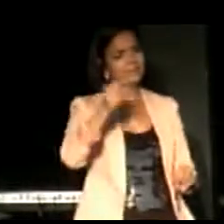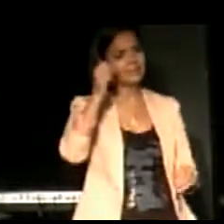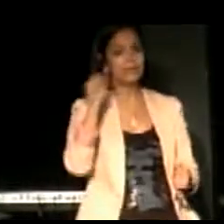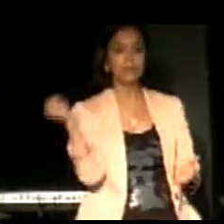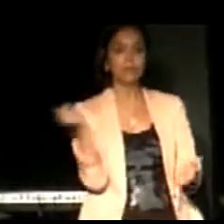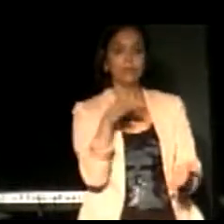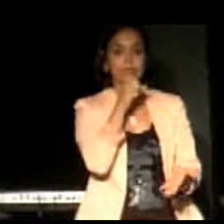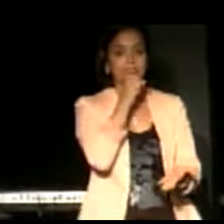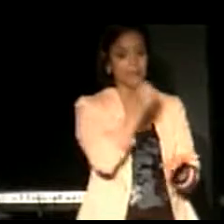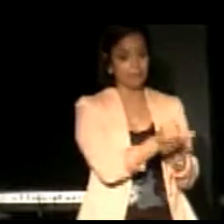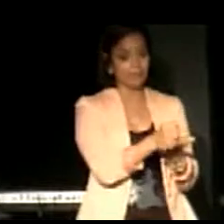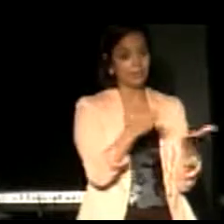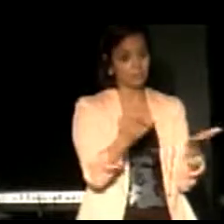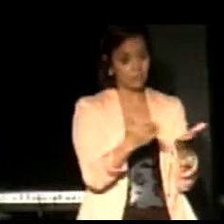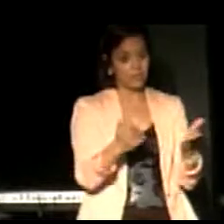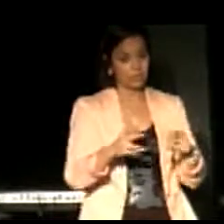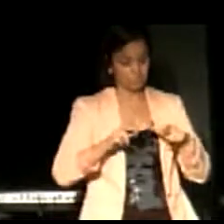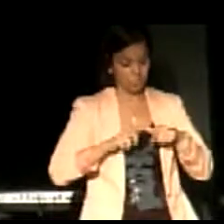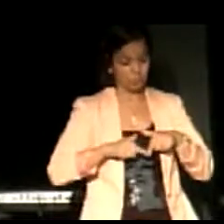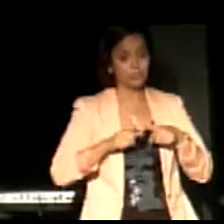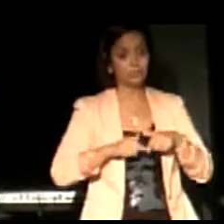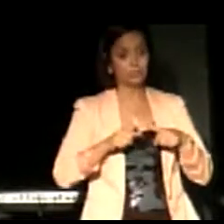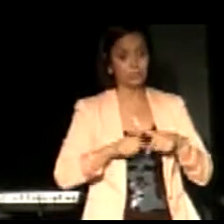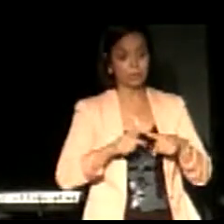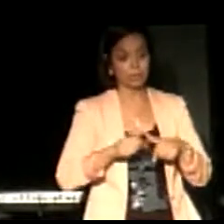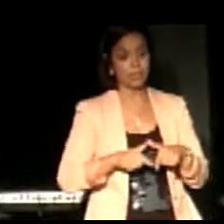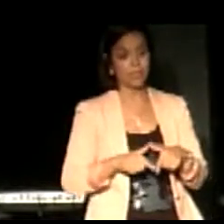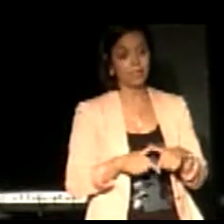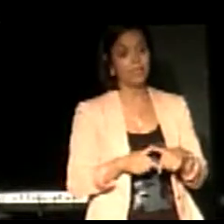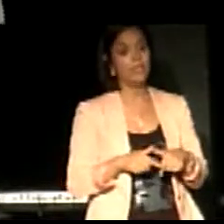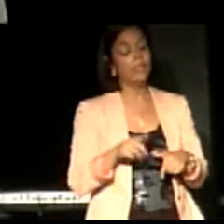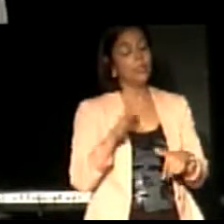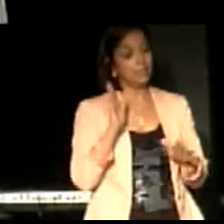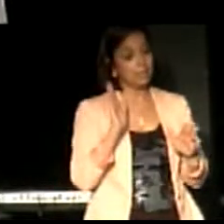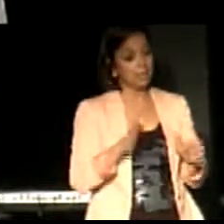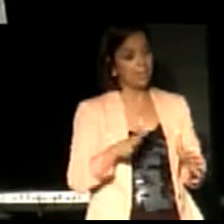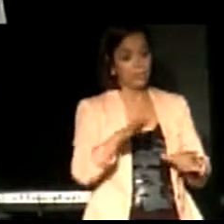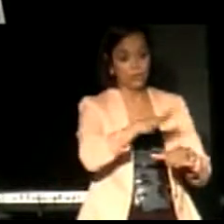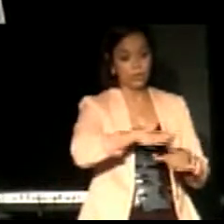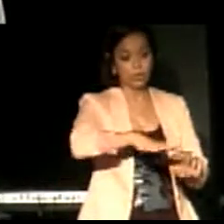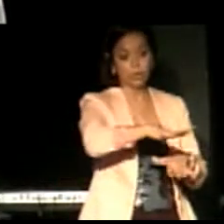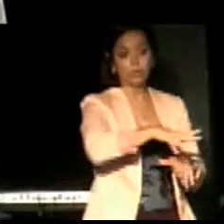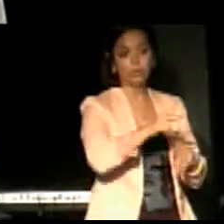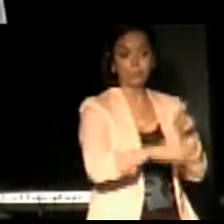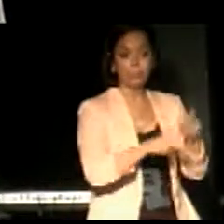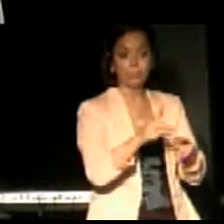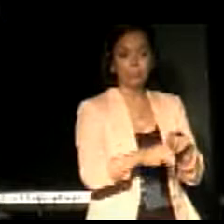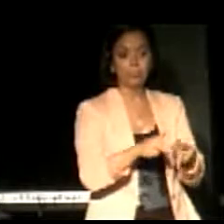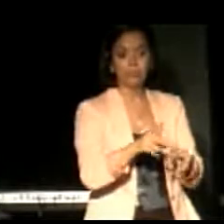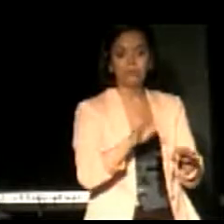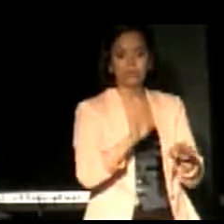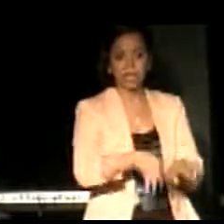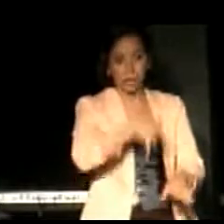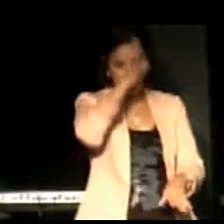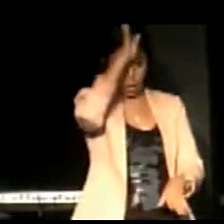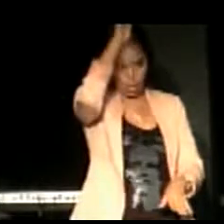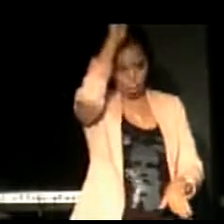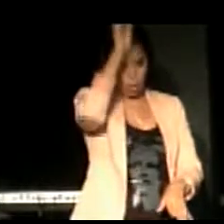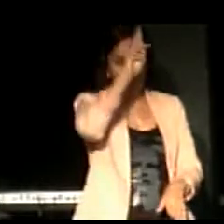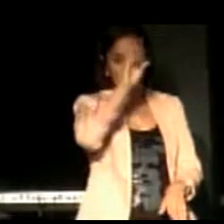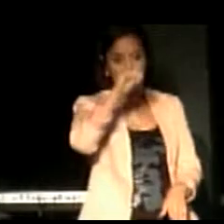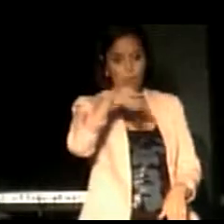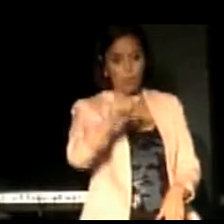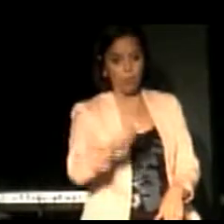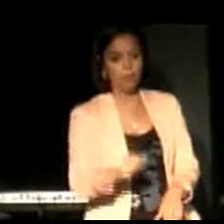Monte, os judeus viviam sob o jugo, o domínio romano. Desde o ano